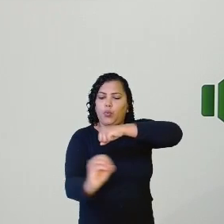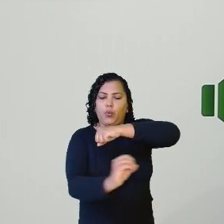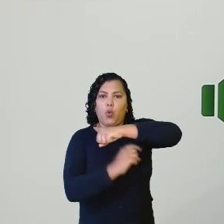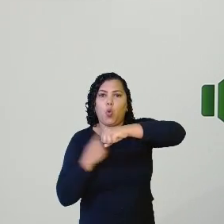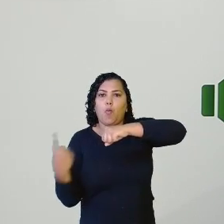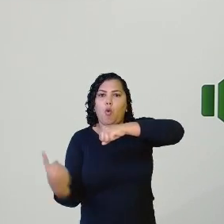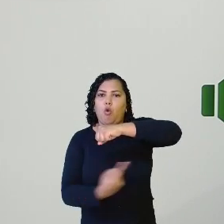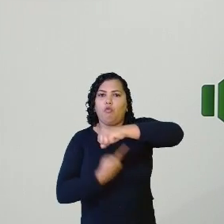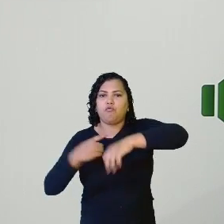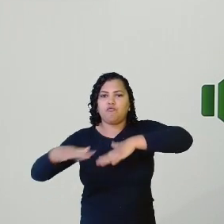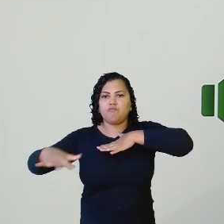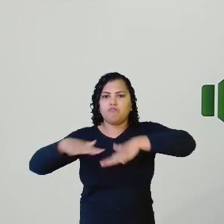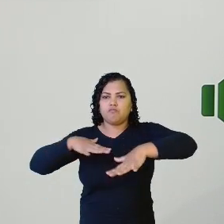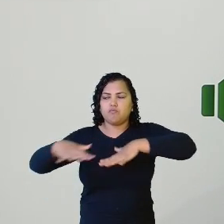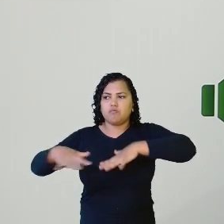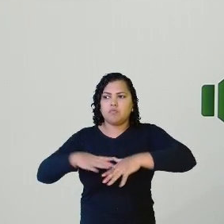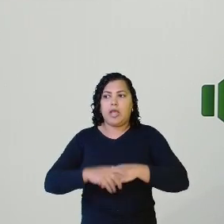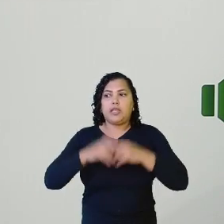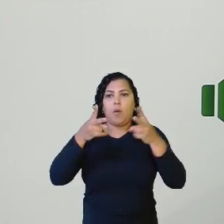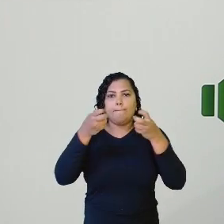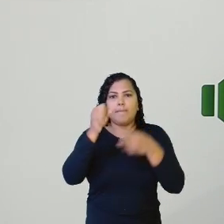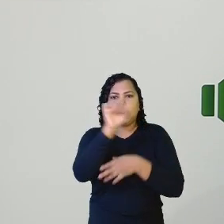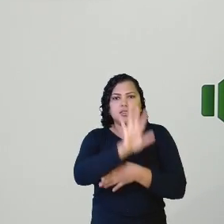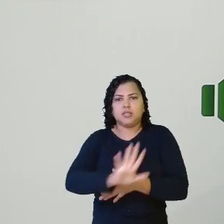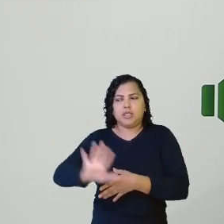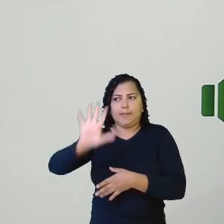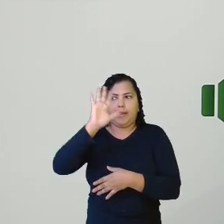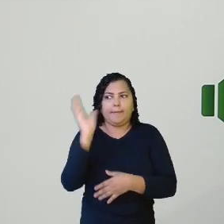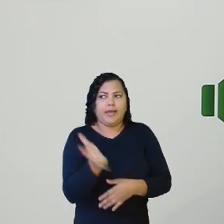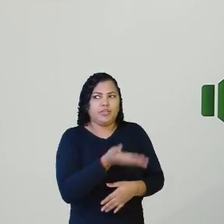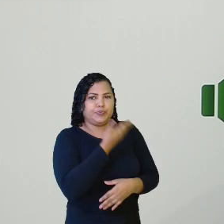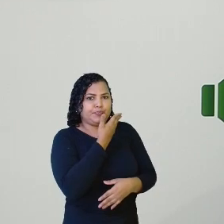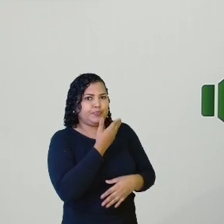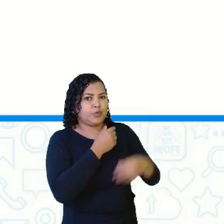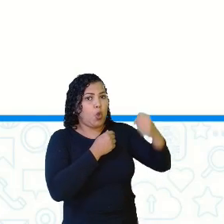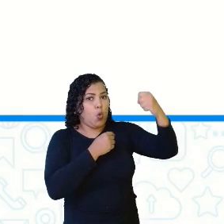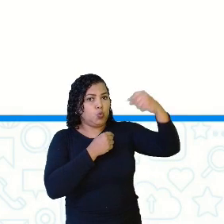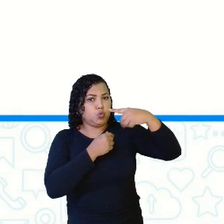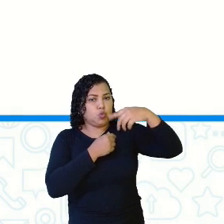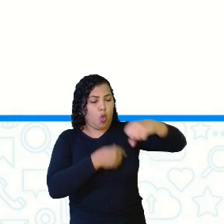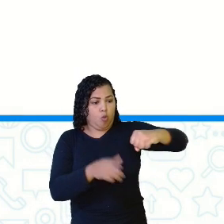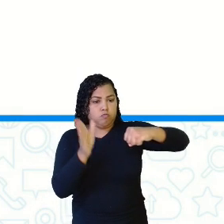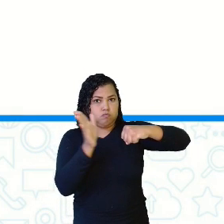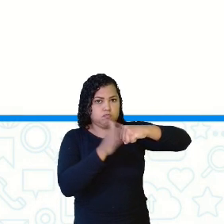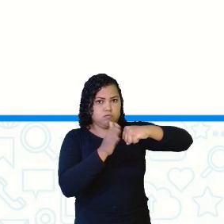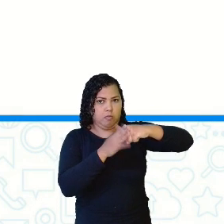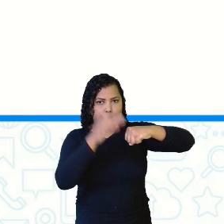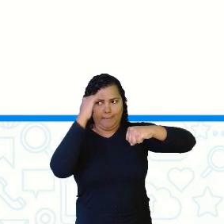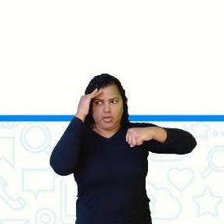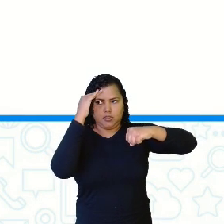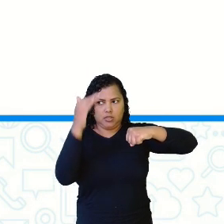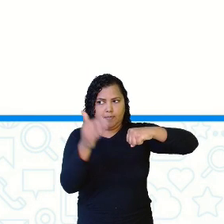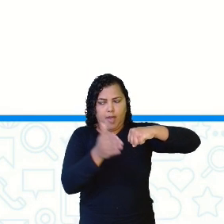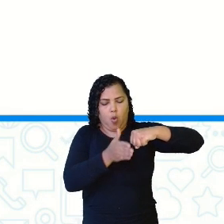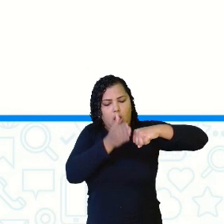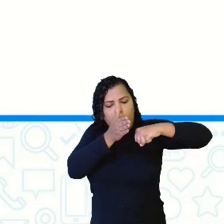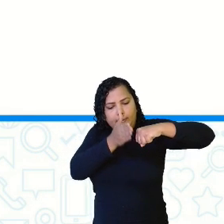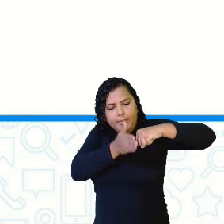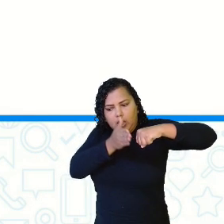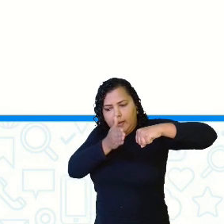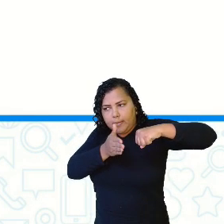uma imagem que mostra o sistema solar e os planetas em relação a distâncias e